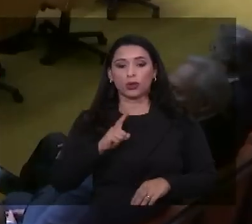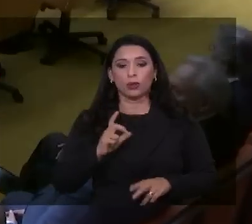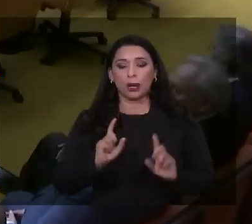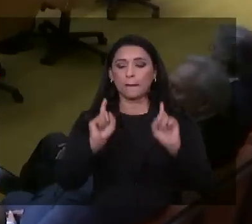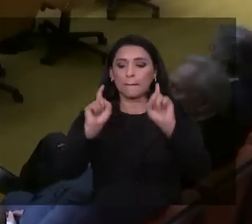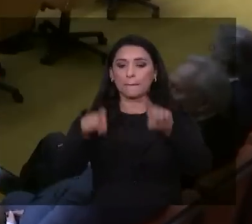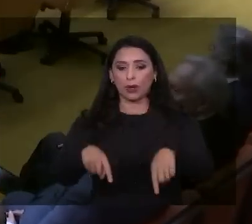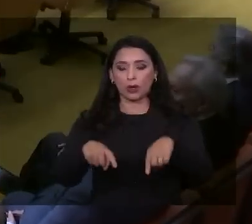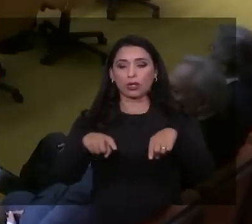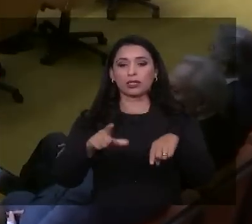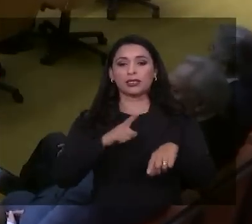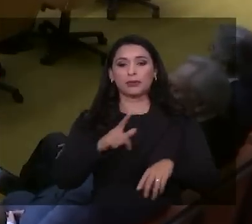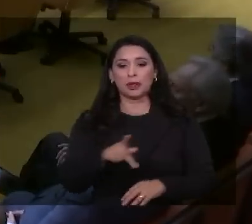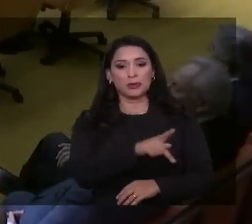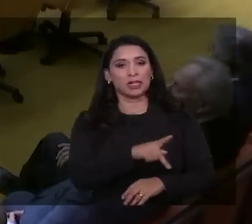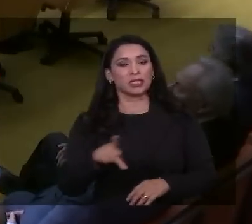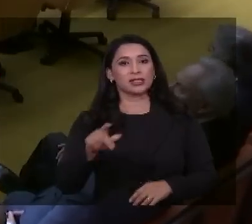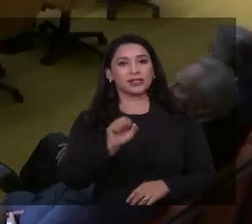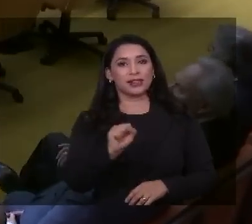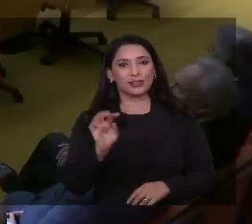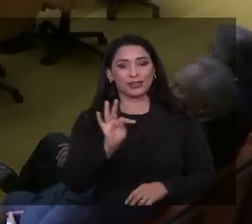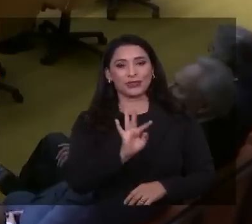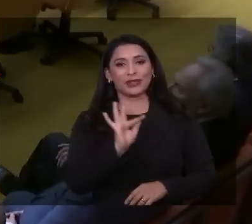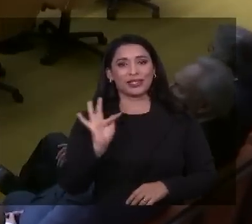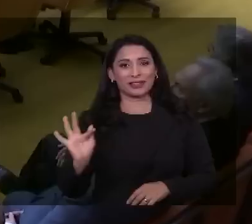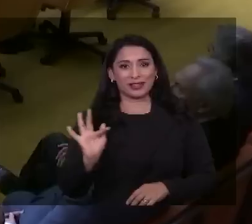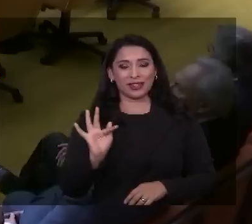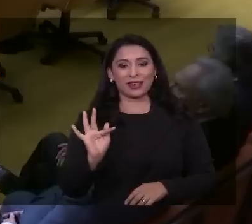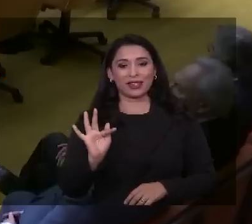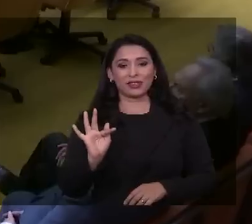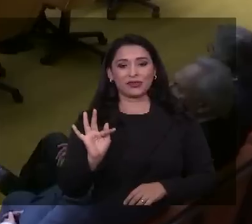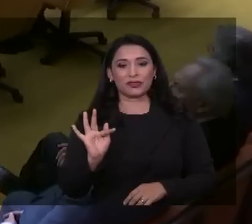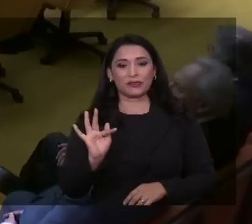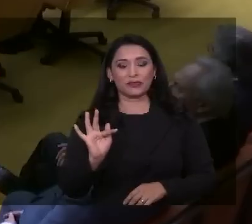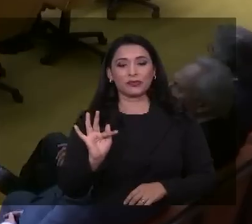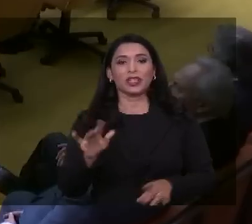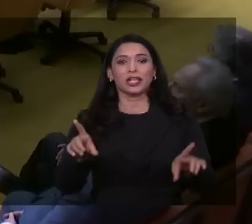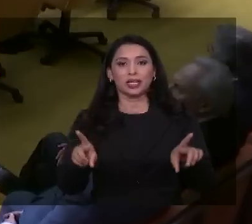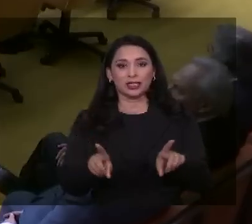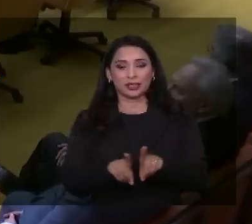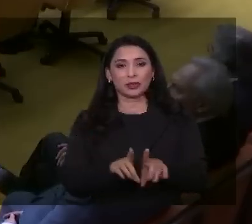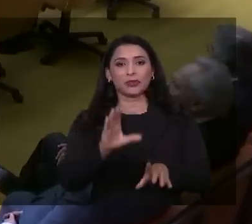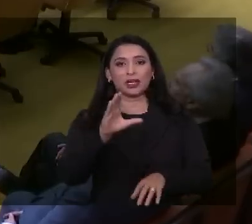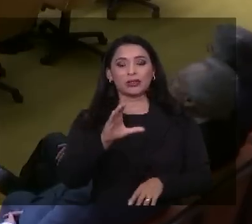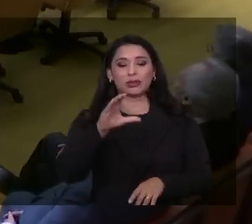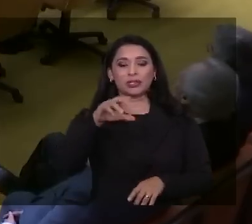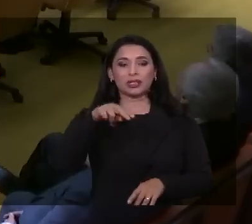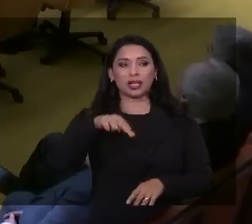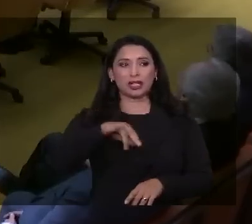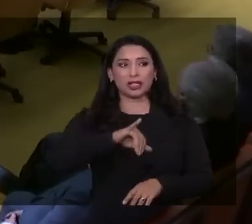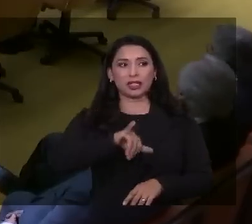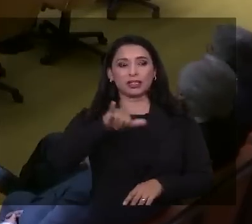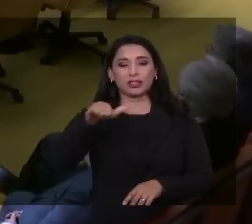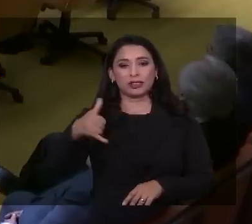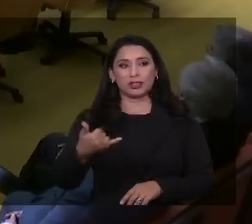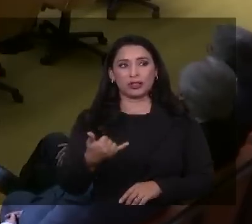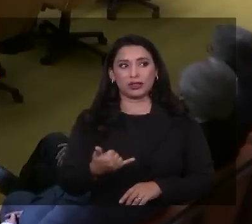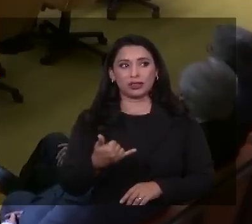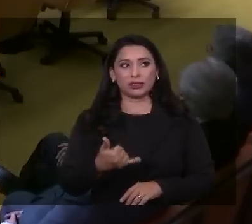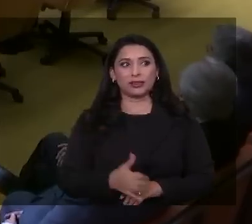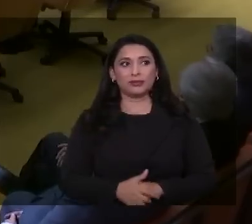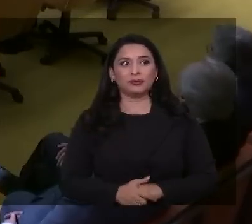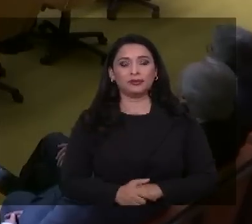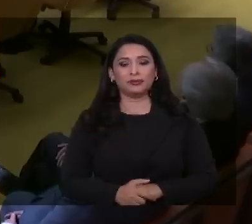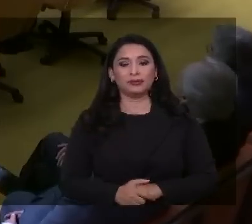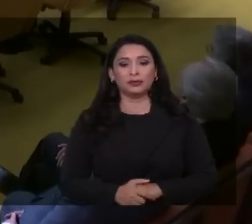cargo de presidente do Supremo Tribunal Federal e do Conselho Nacional de Justiça